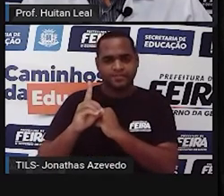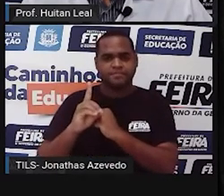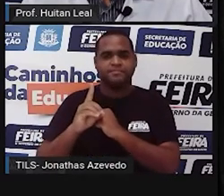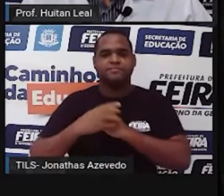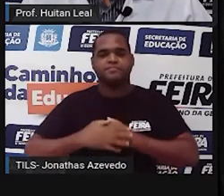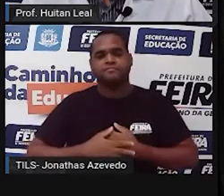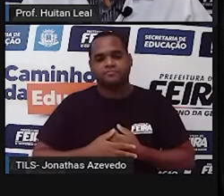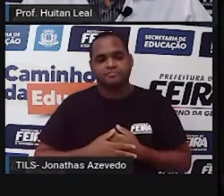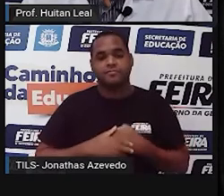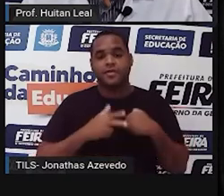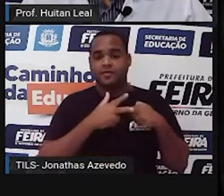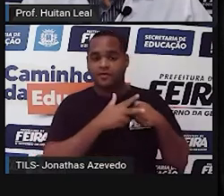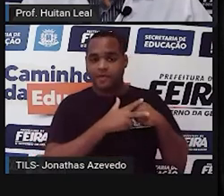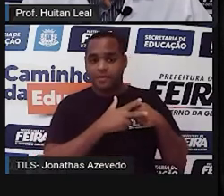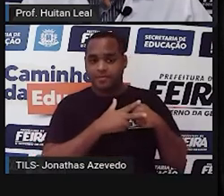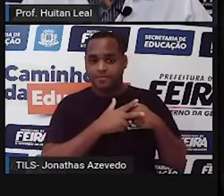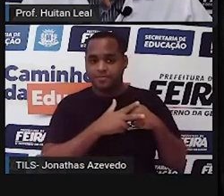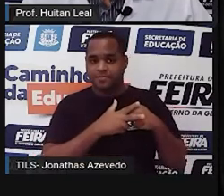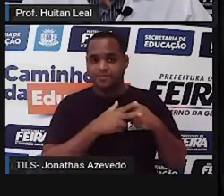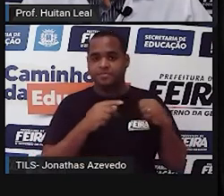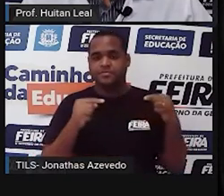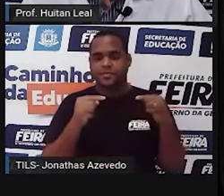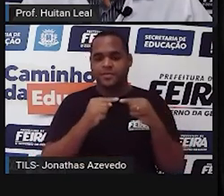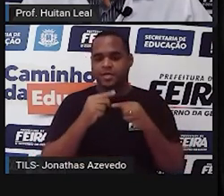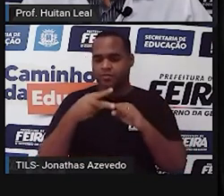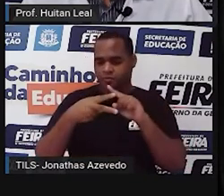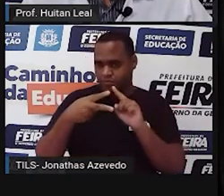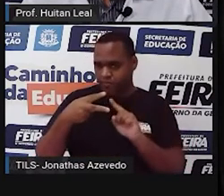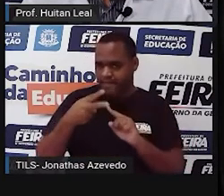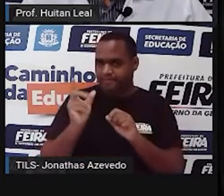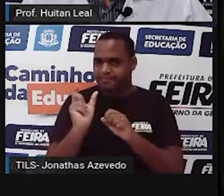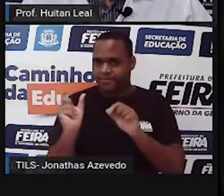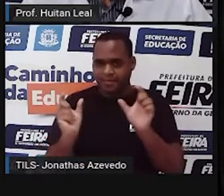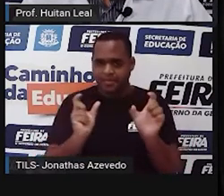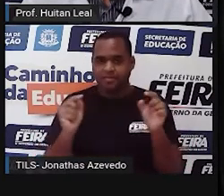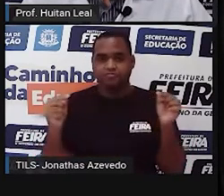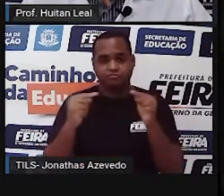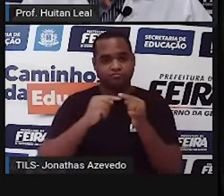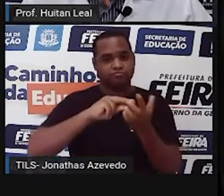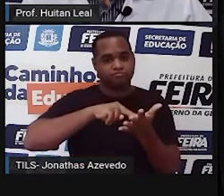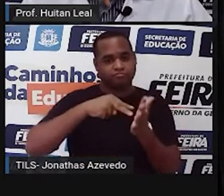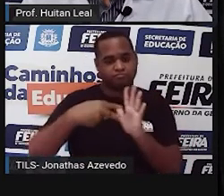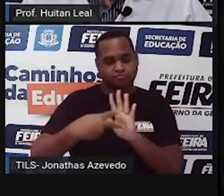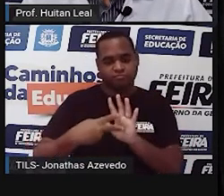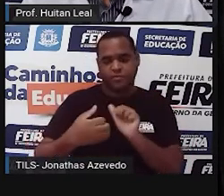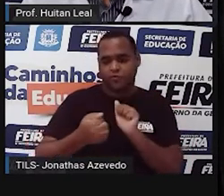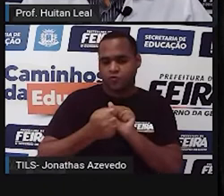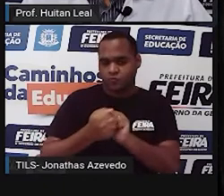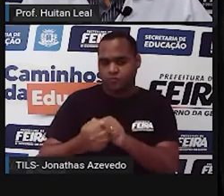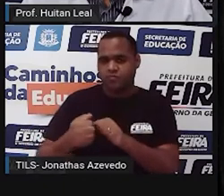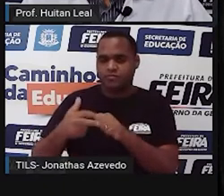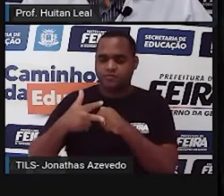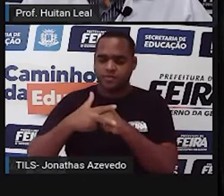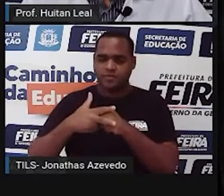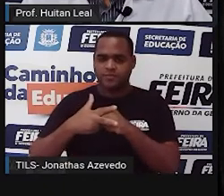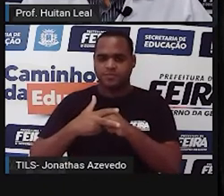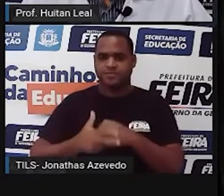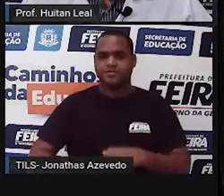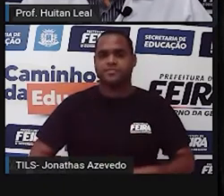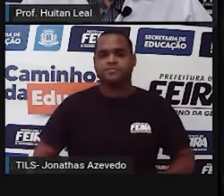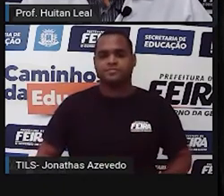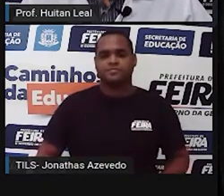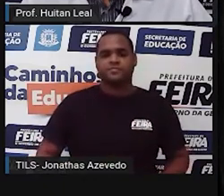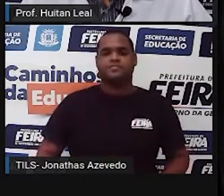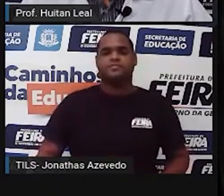de, e verbo, né, juntando essas duas palavras, significa o termo que acompanha o verbo. Então, o